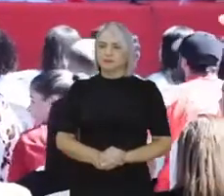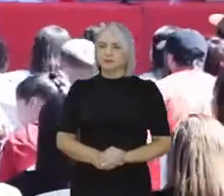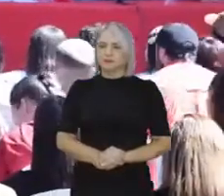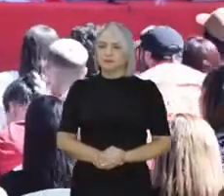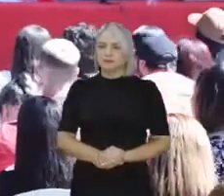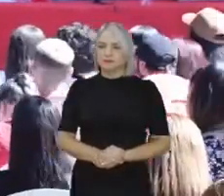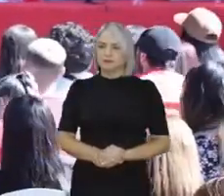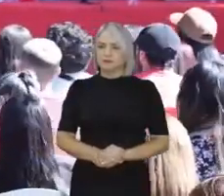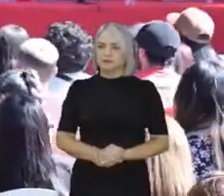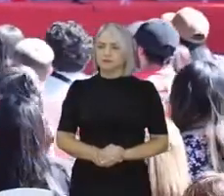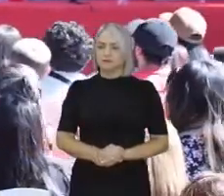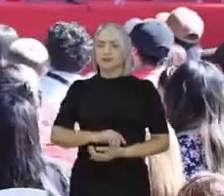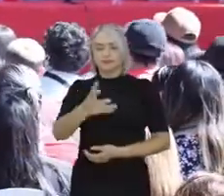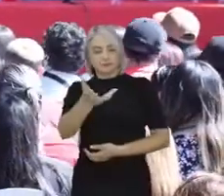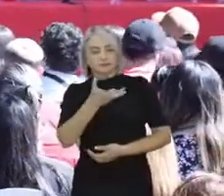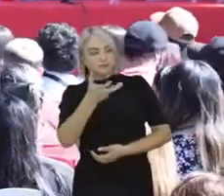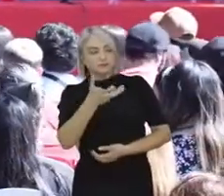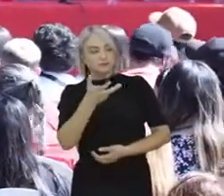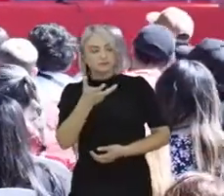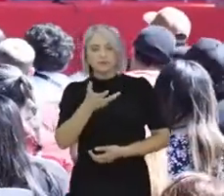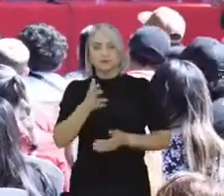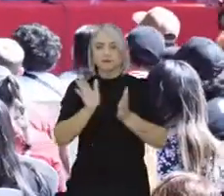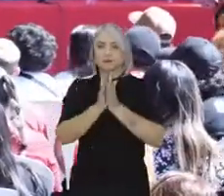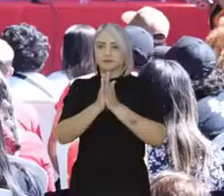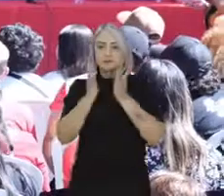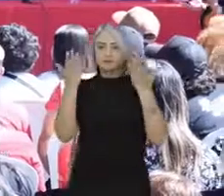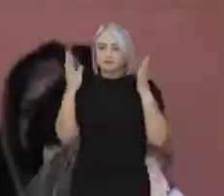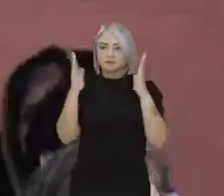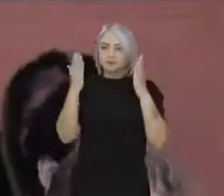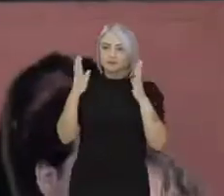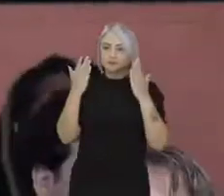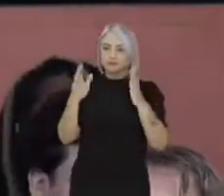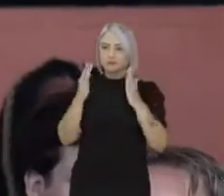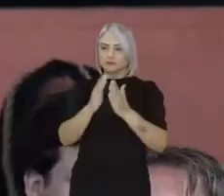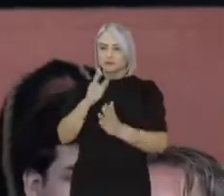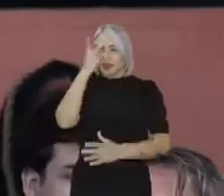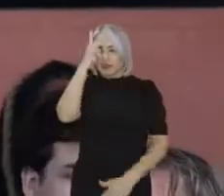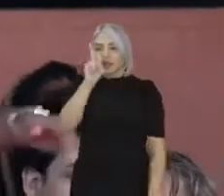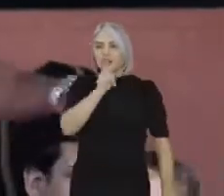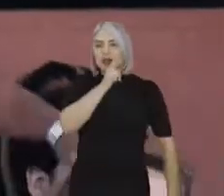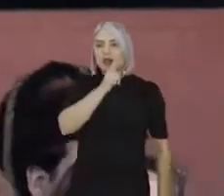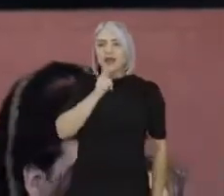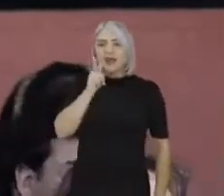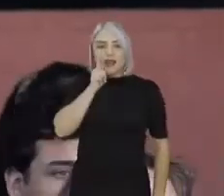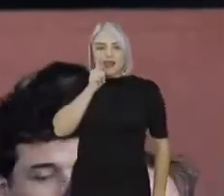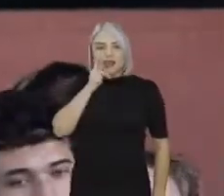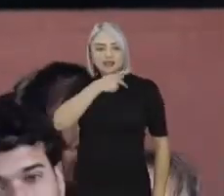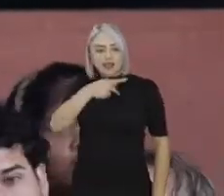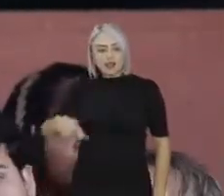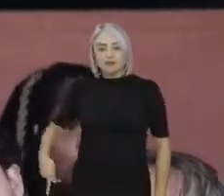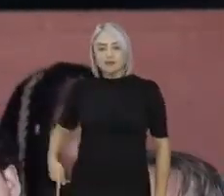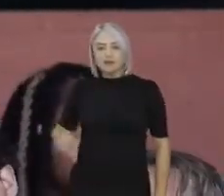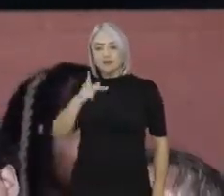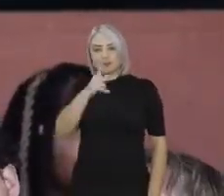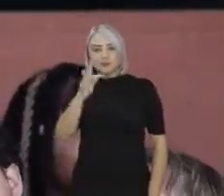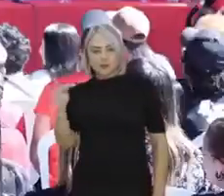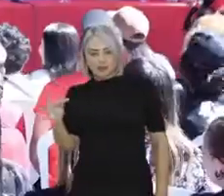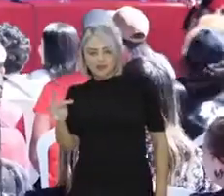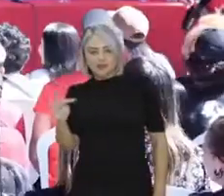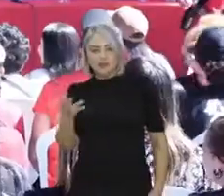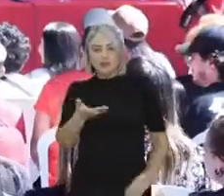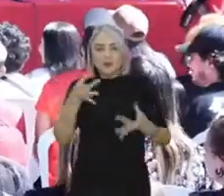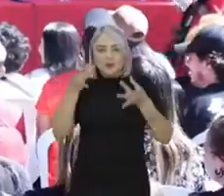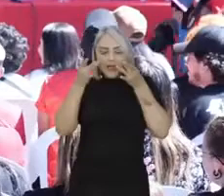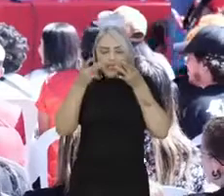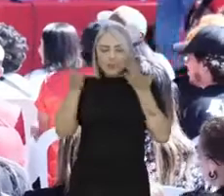Queria uma salva de palmas para a Grace Hoffmann, que é presidente do PT, que está presente aqui hoje. Ela